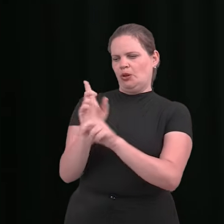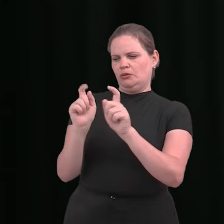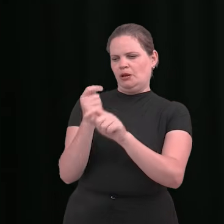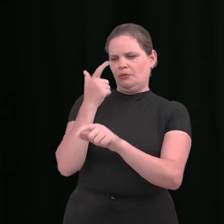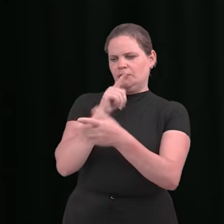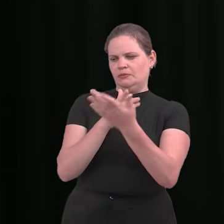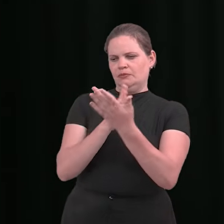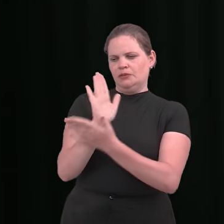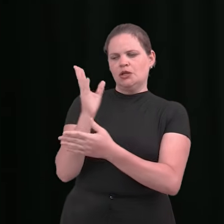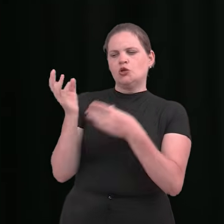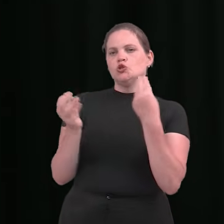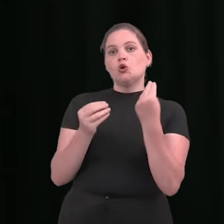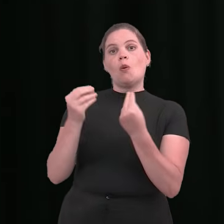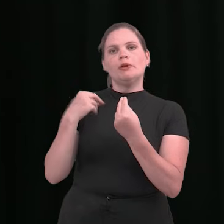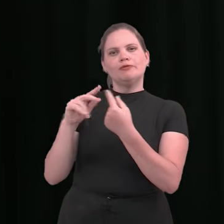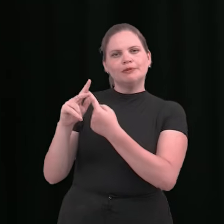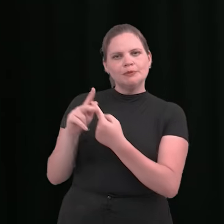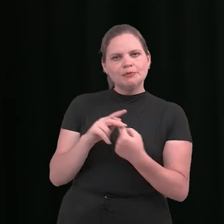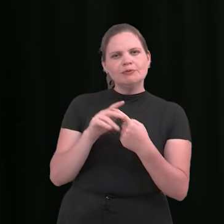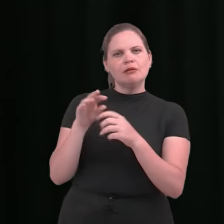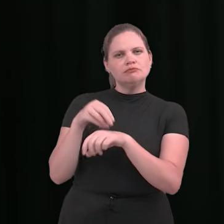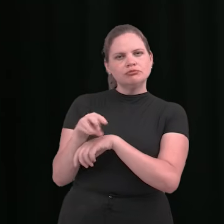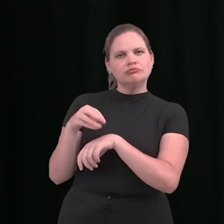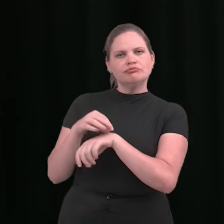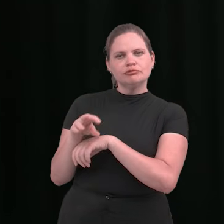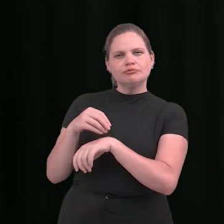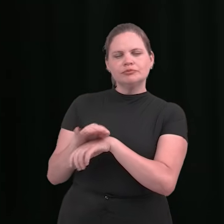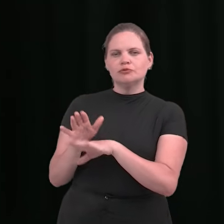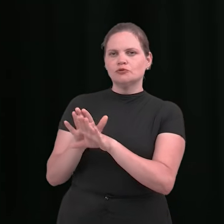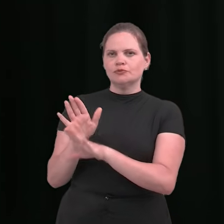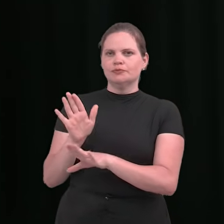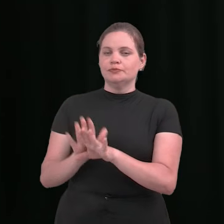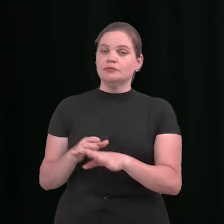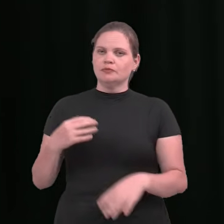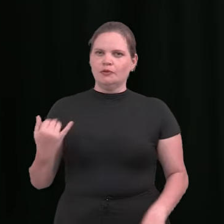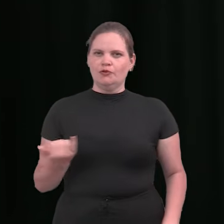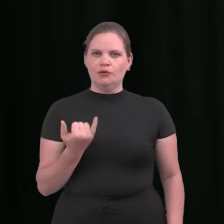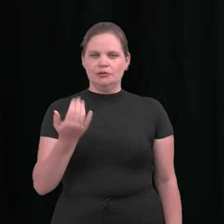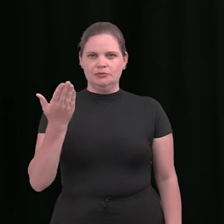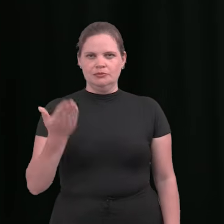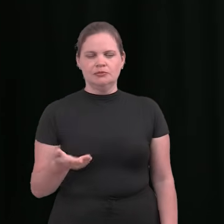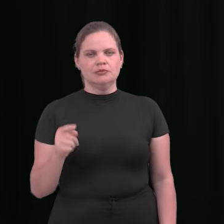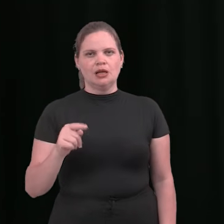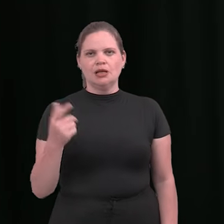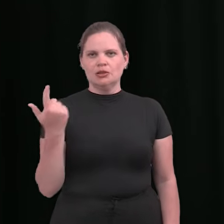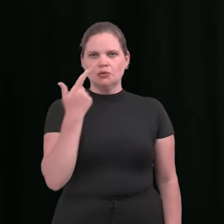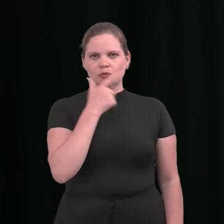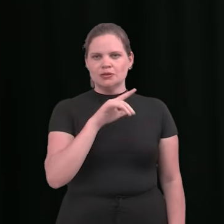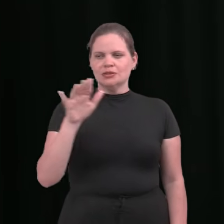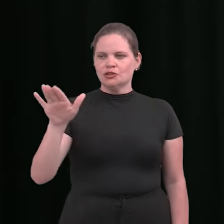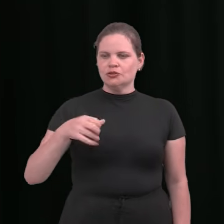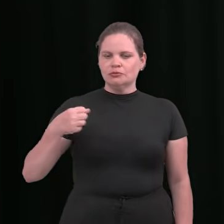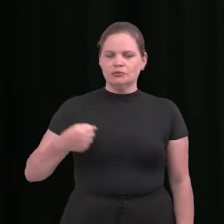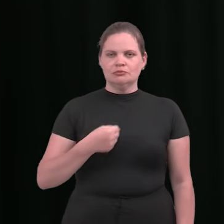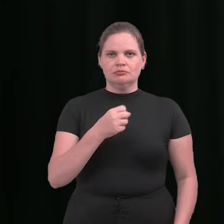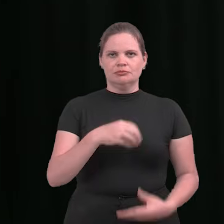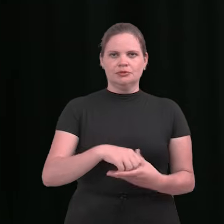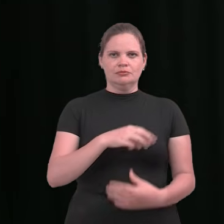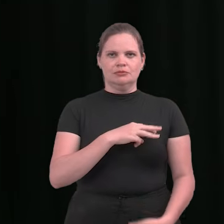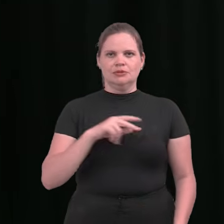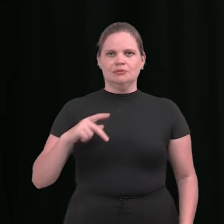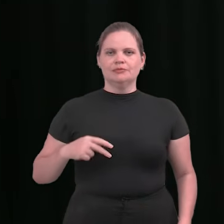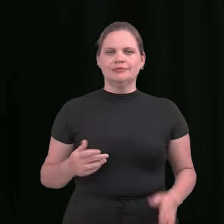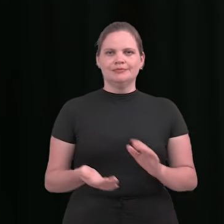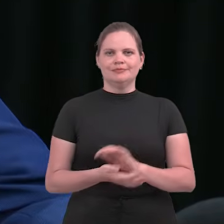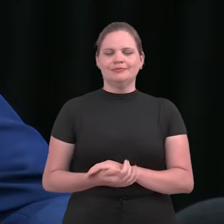ser aprovado numa prova dessa envergadura? E isso foi importante para que ele fosse convocado ali no Ministério Público.